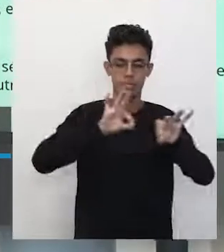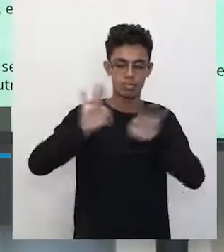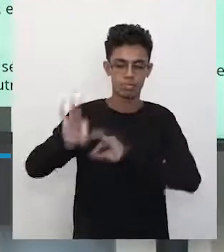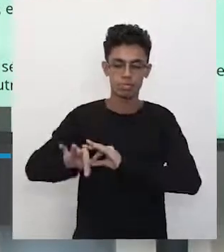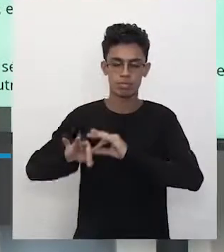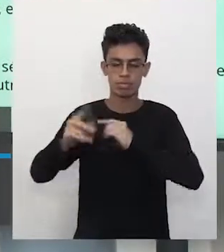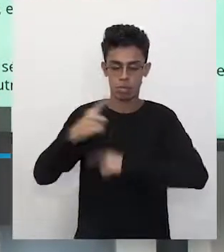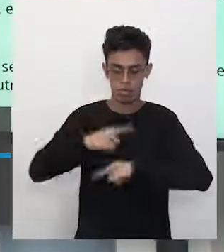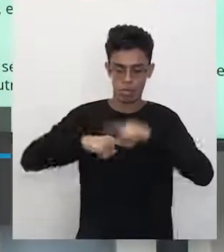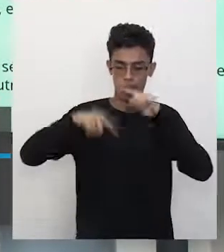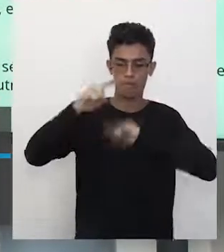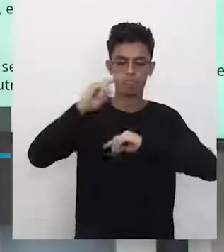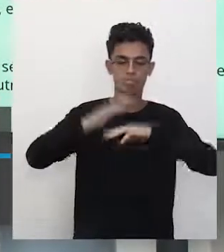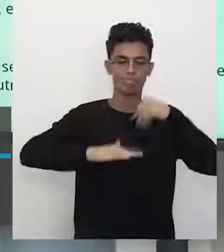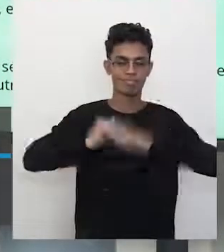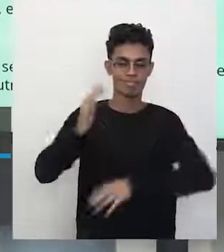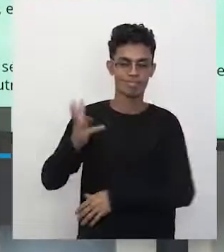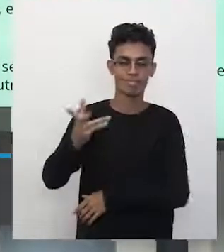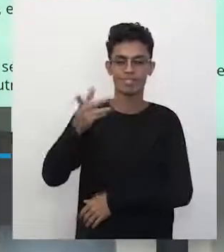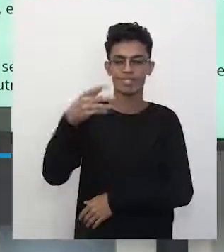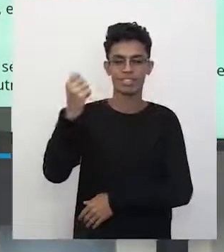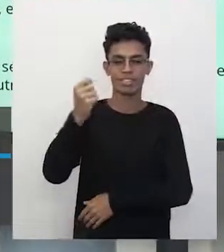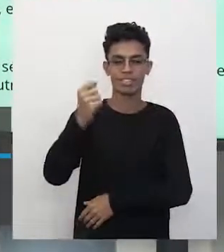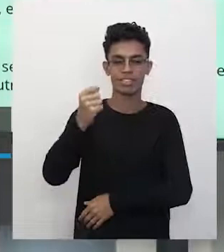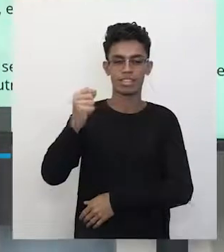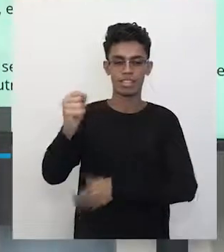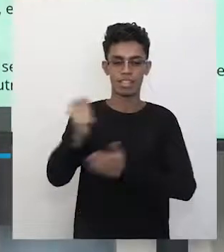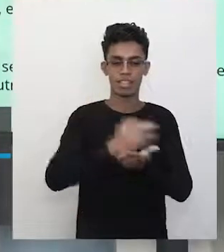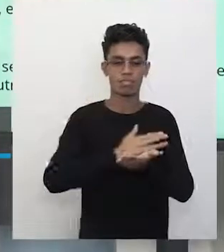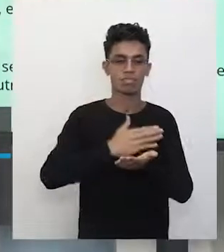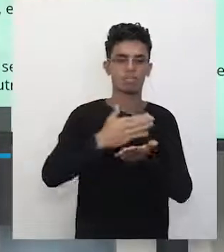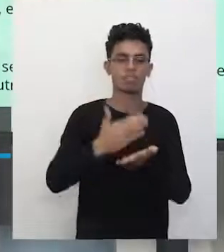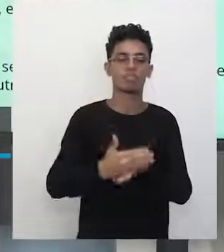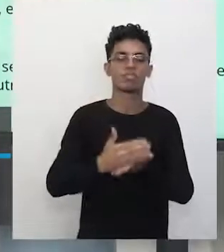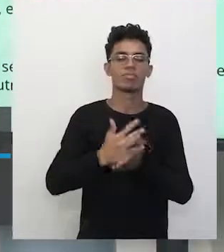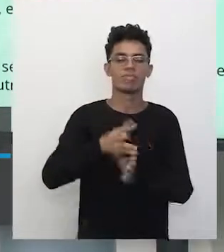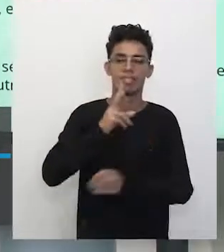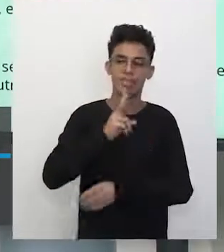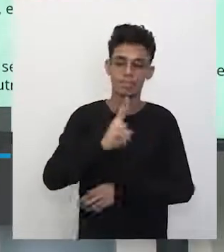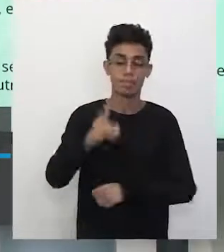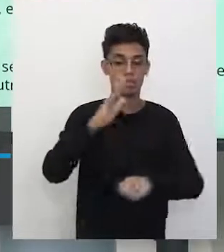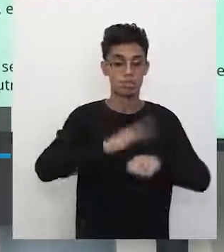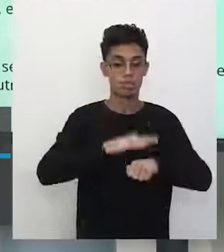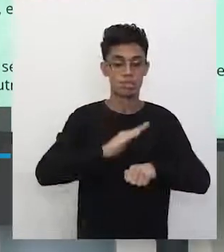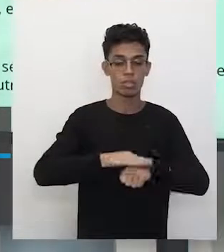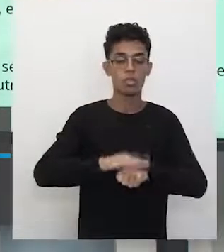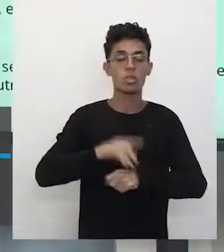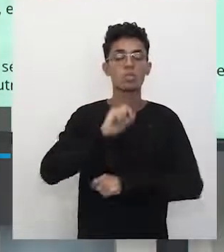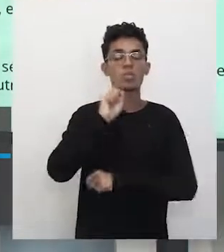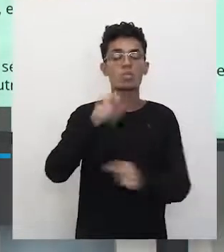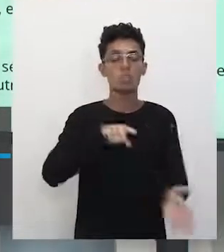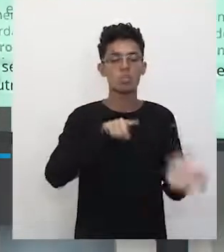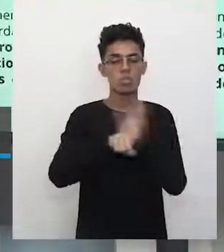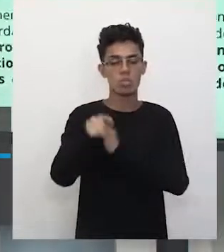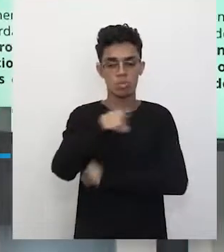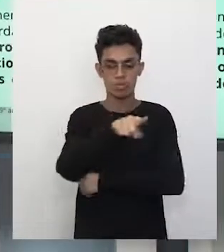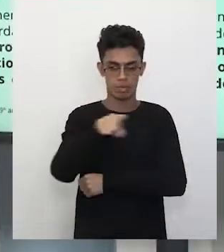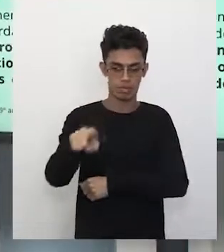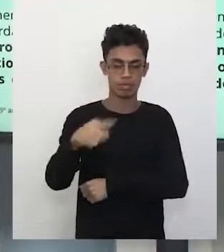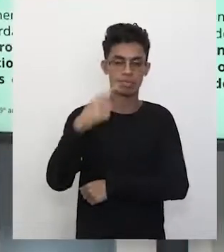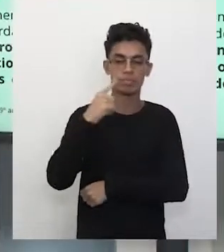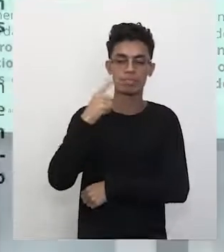tem aí uma potência incrível. E para começar, como nós sempre fazemos, nós vamos colocar uma pergunta para vocês.